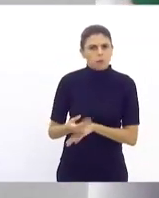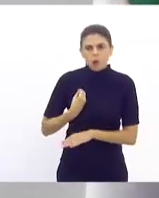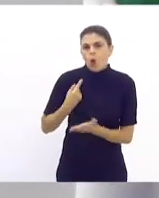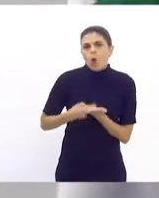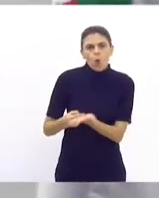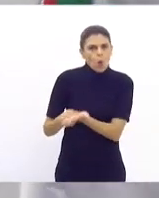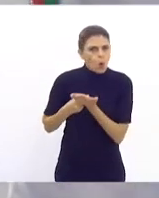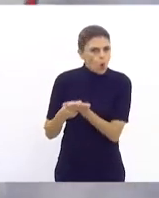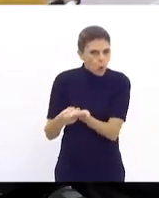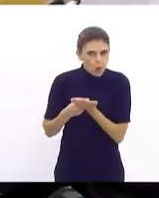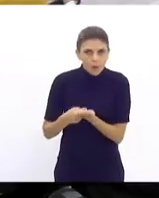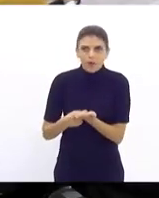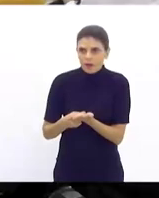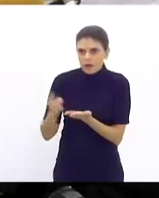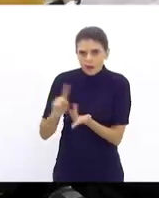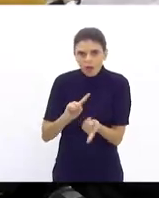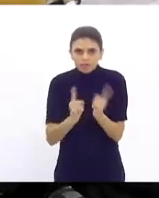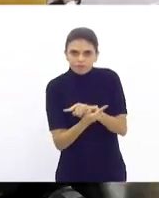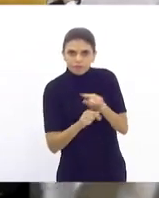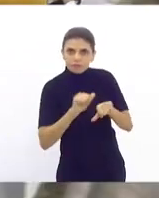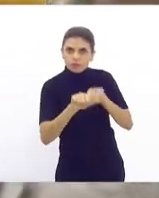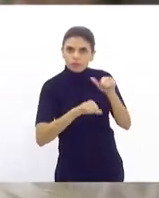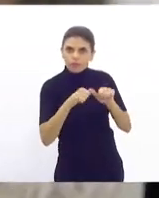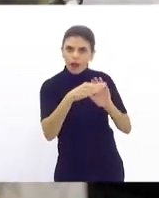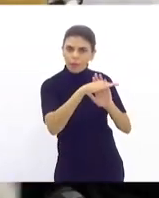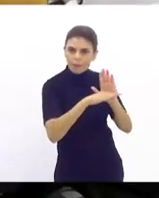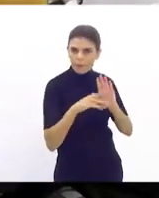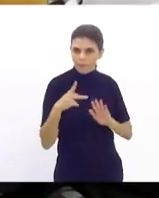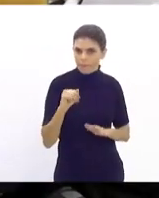hoje. Quer fazer a inversão de pauta, deputado Serafini?